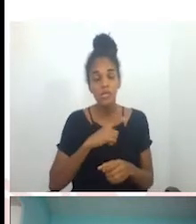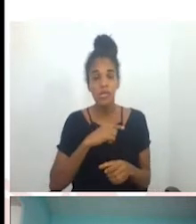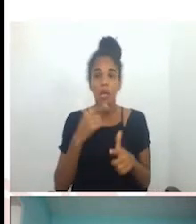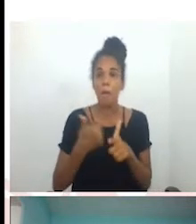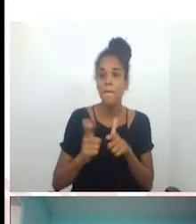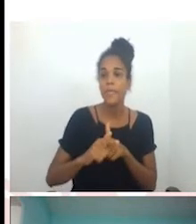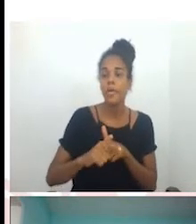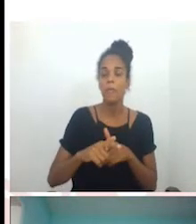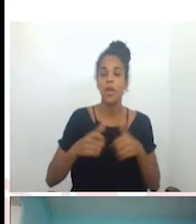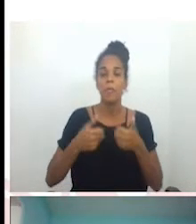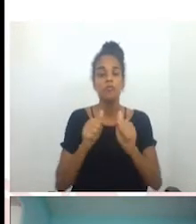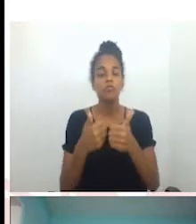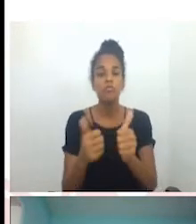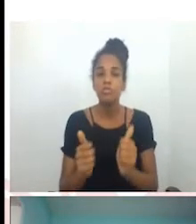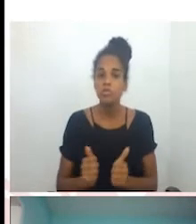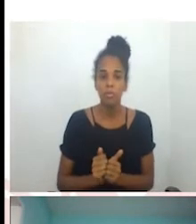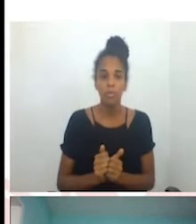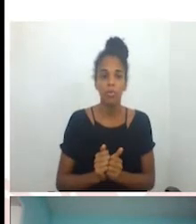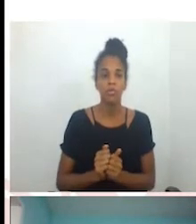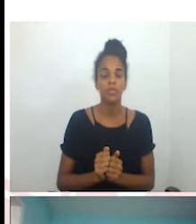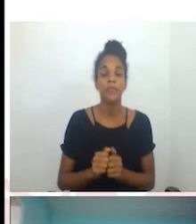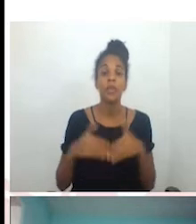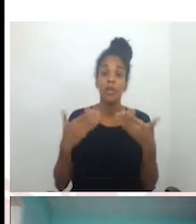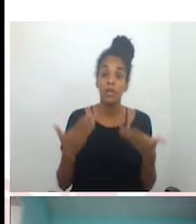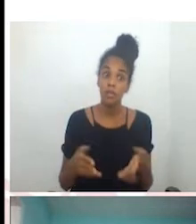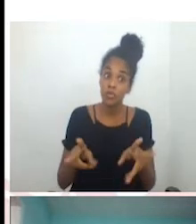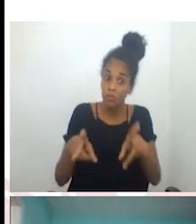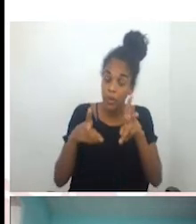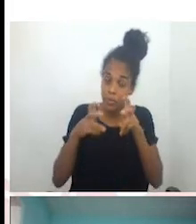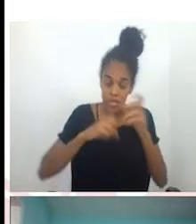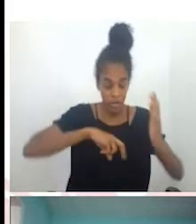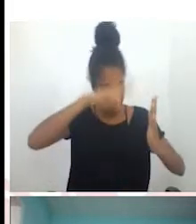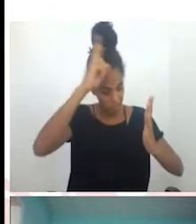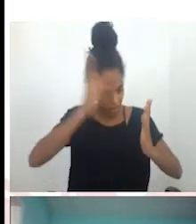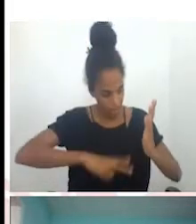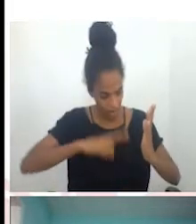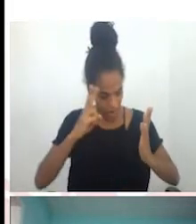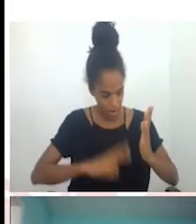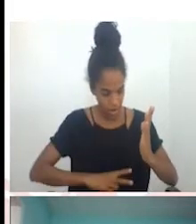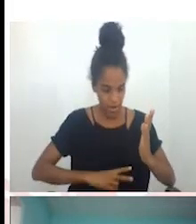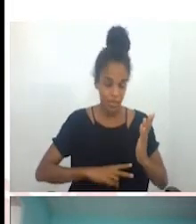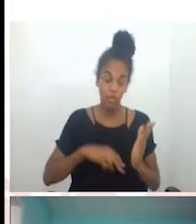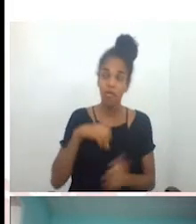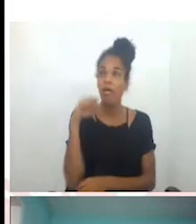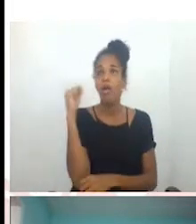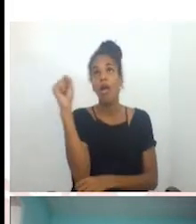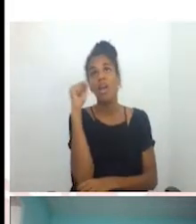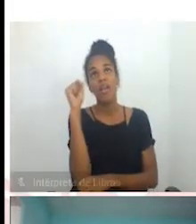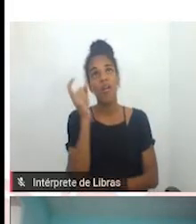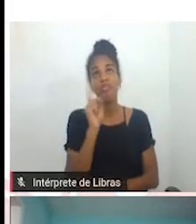vai considerar internar esses pacientes, mesmo que eles não estejam graves, certo? Pelo fator de